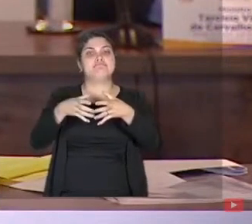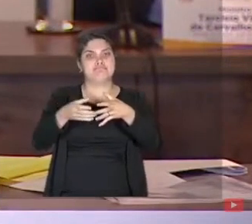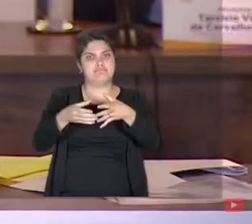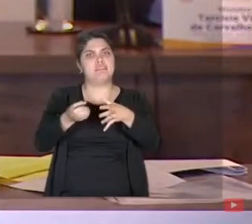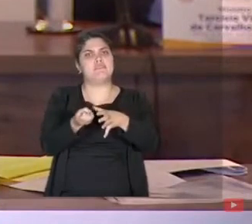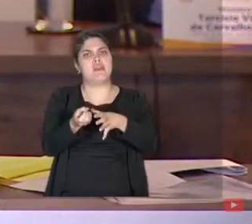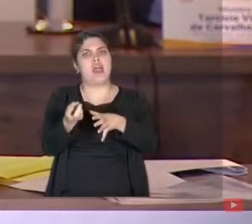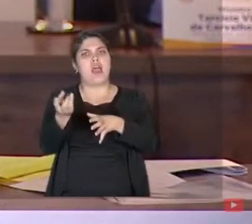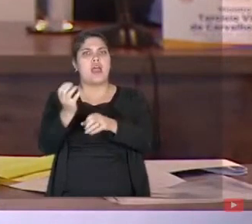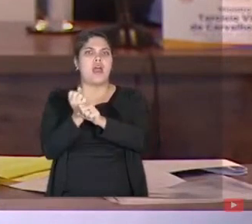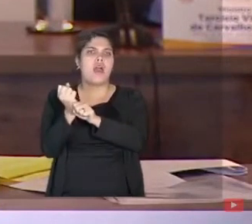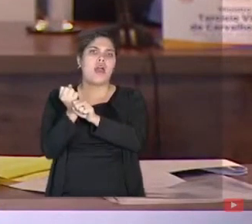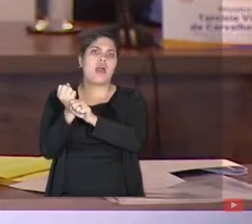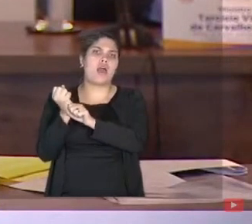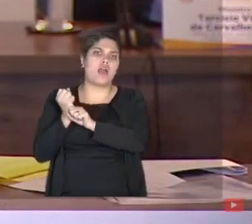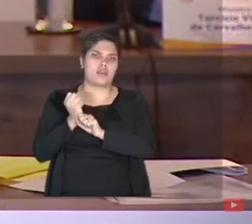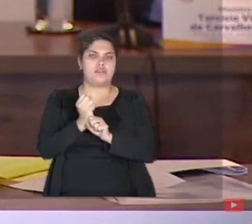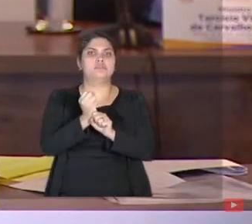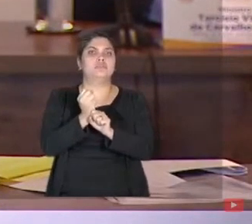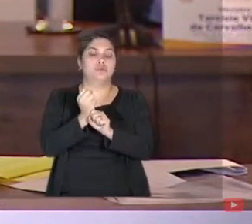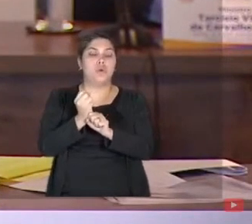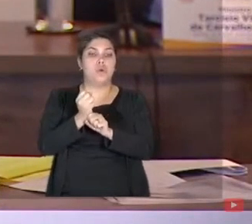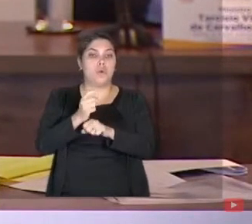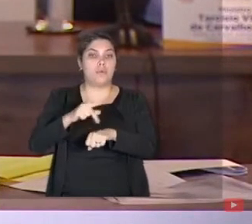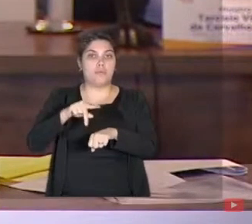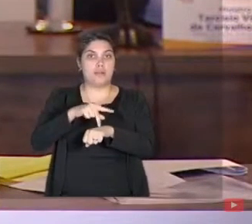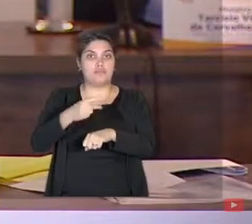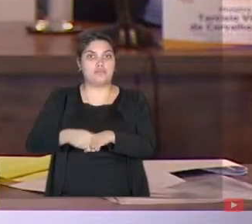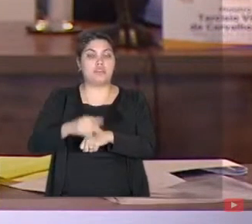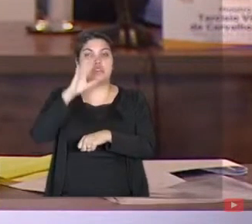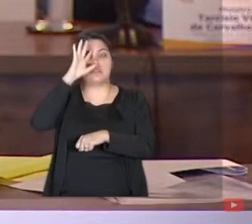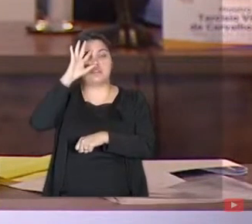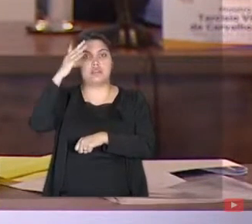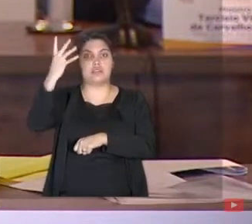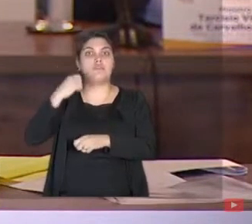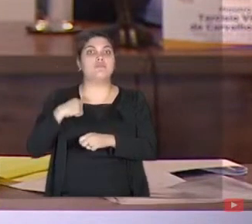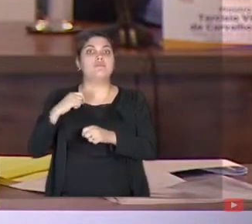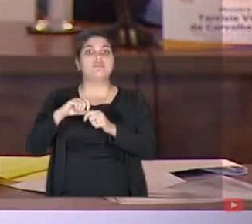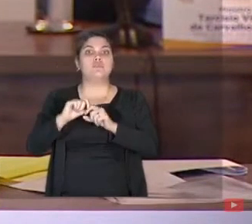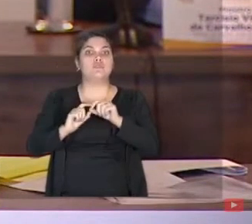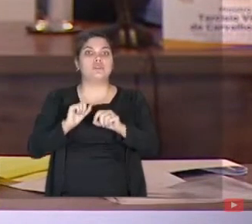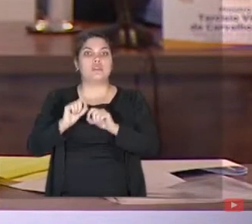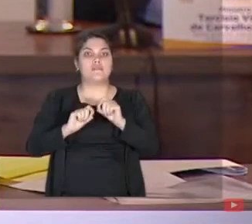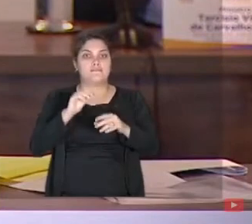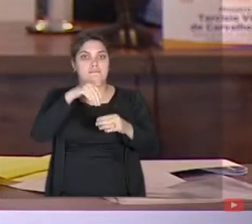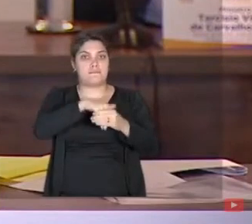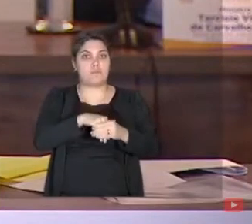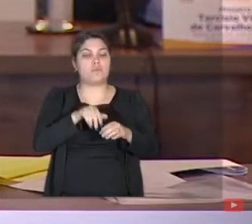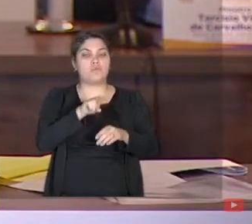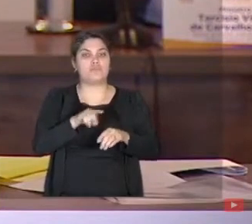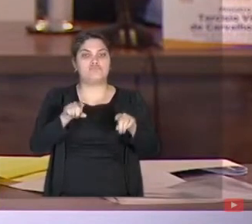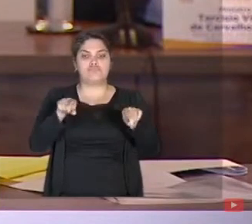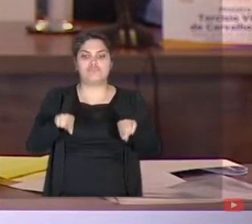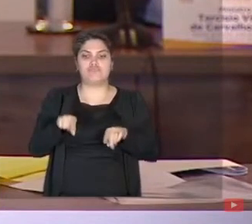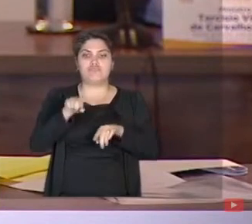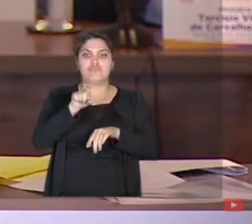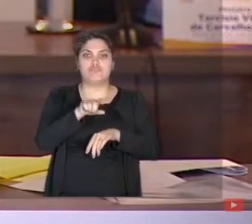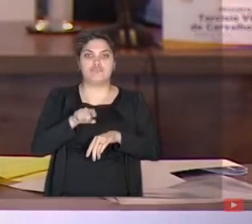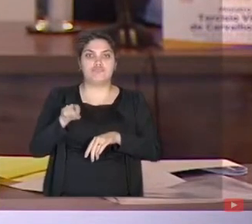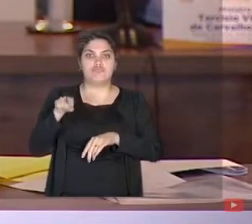anos, o país decidiu fazer a votação por um sistema de urnas eletrônicas,